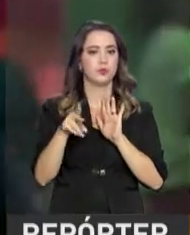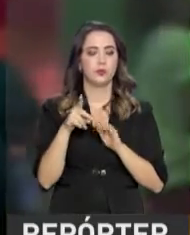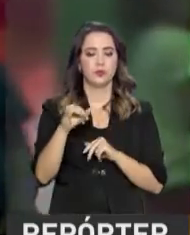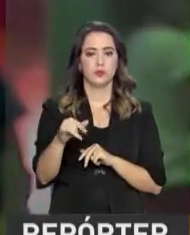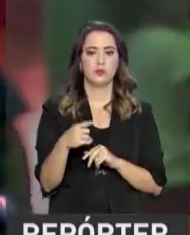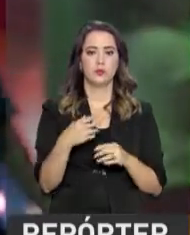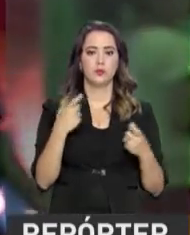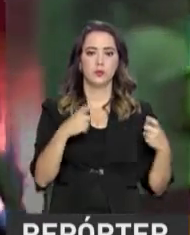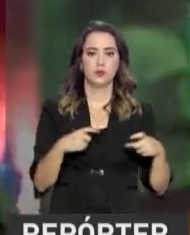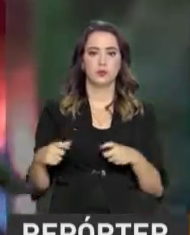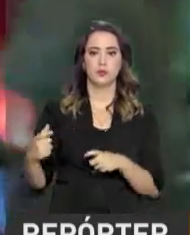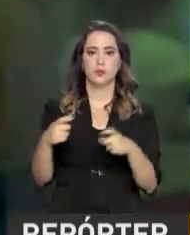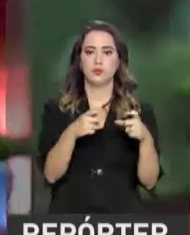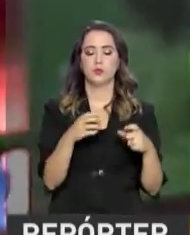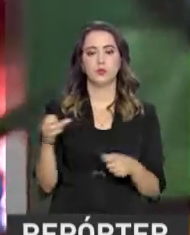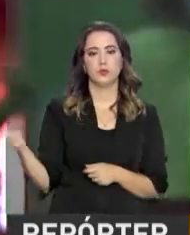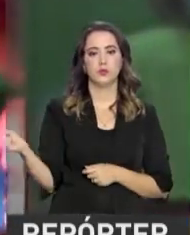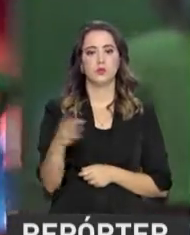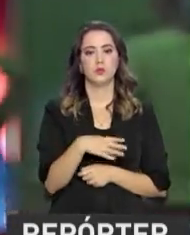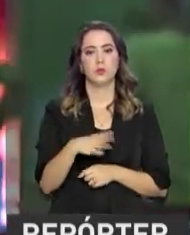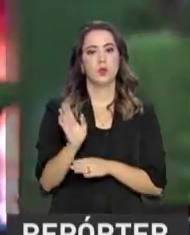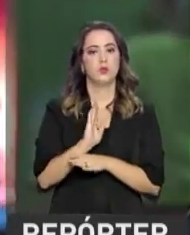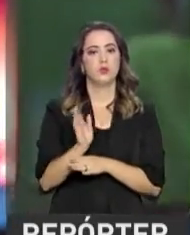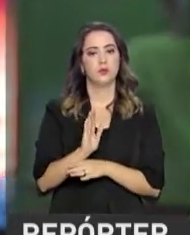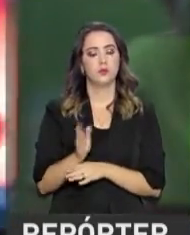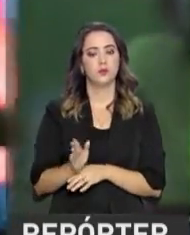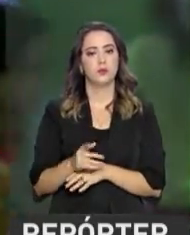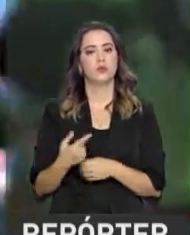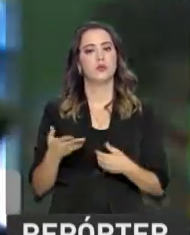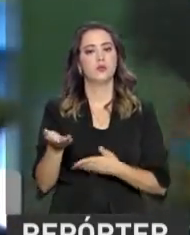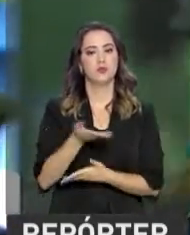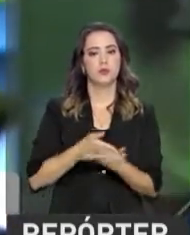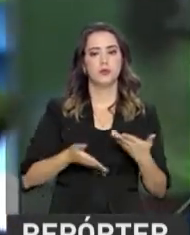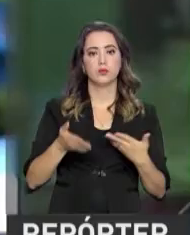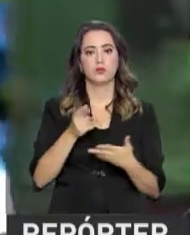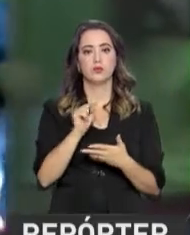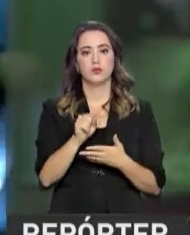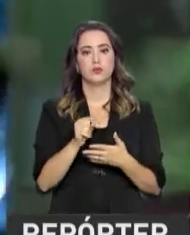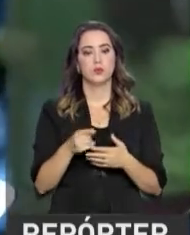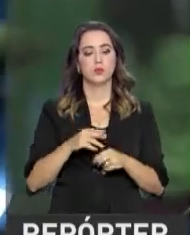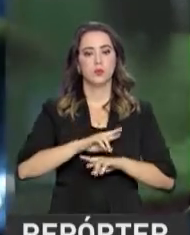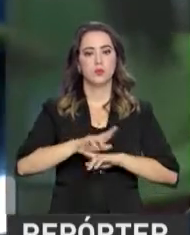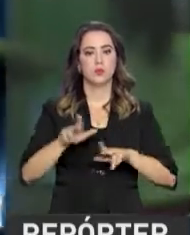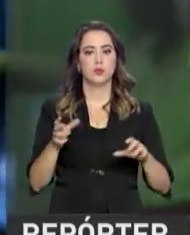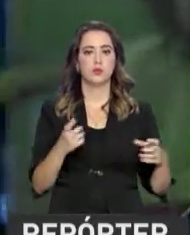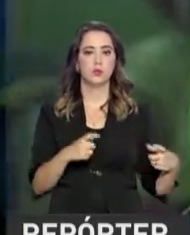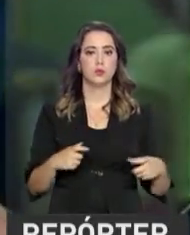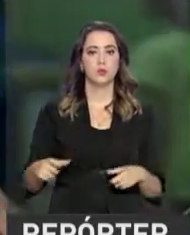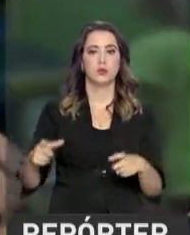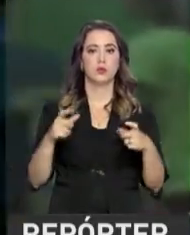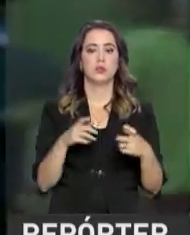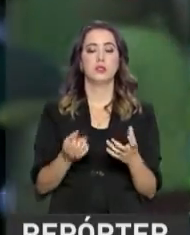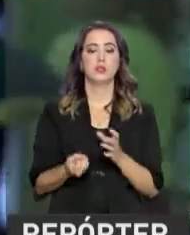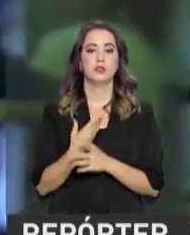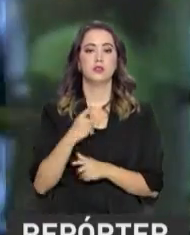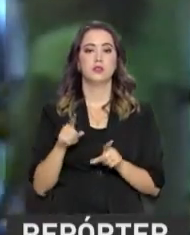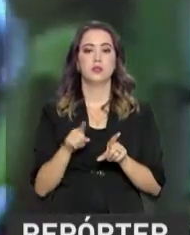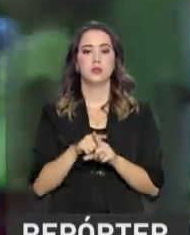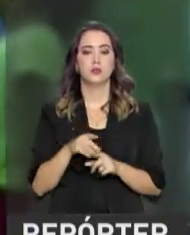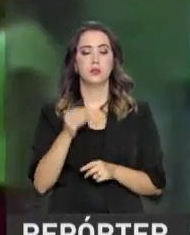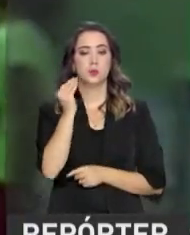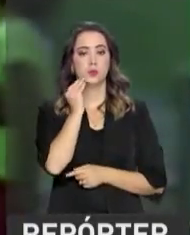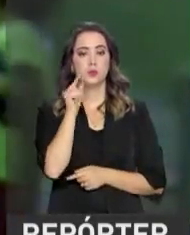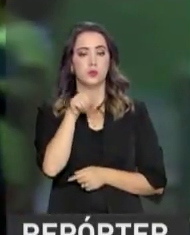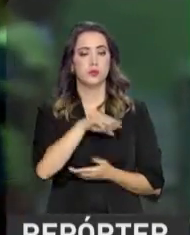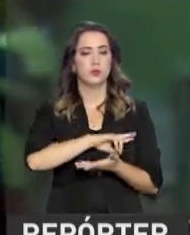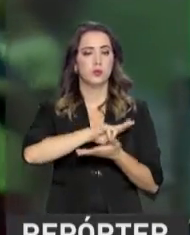com instalações, são 9, com cinema, com interatividade, com multimídia, com oficinas de cocriação, com oficinas